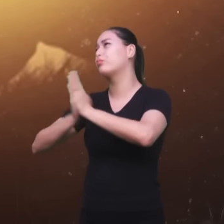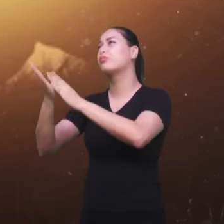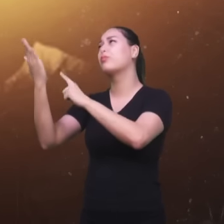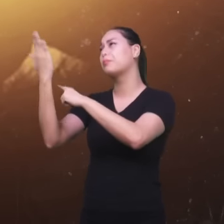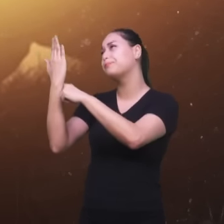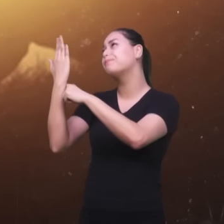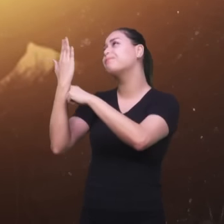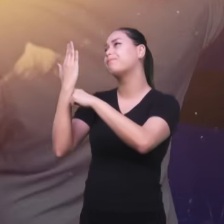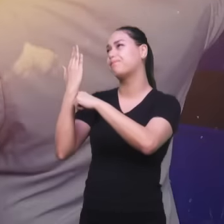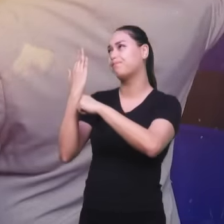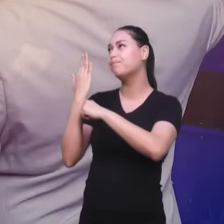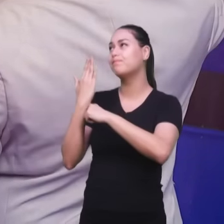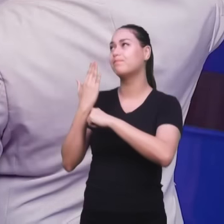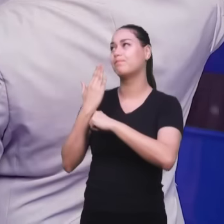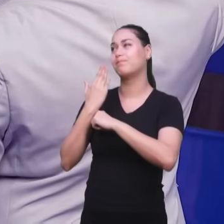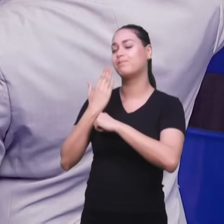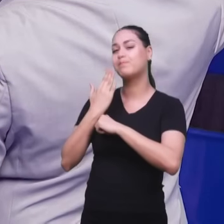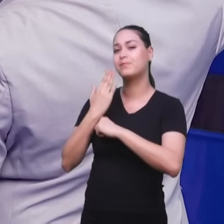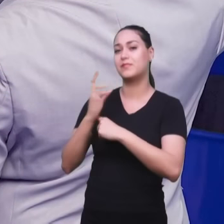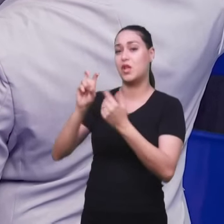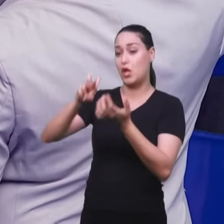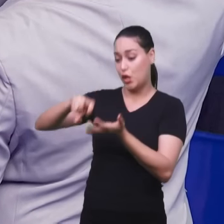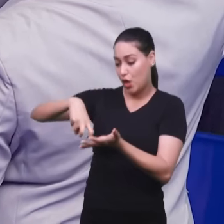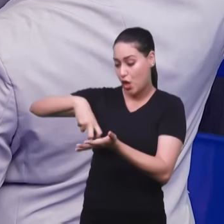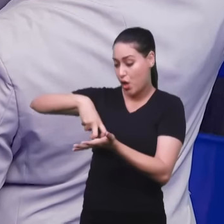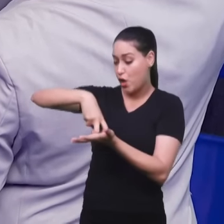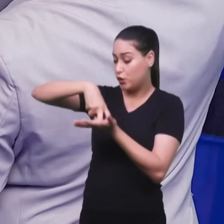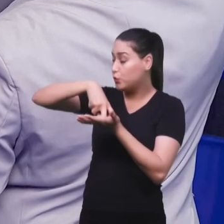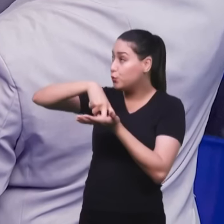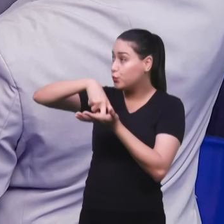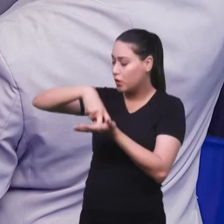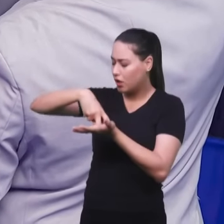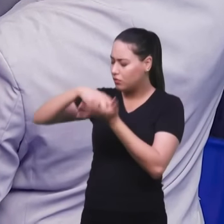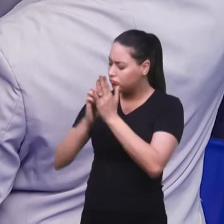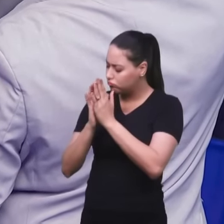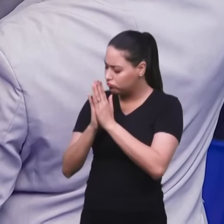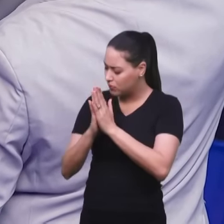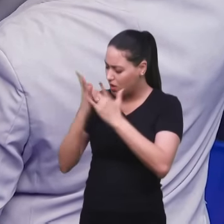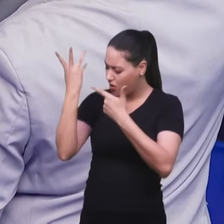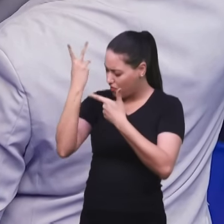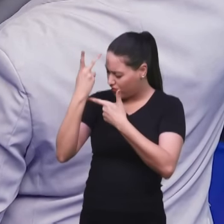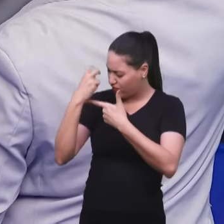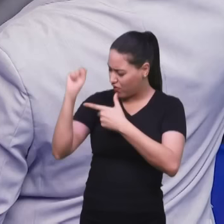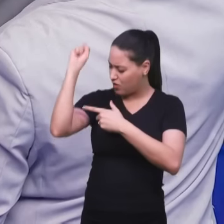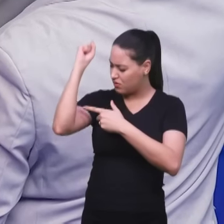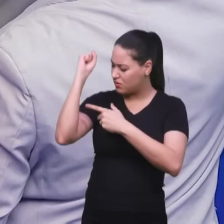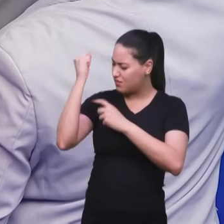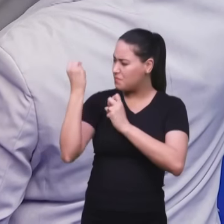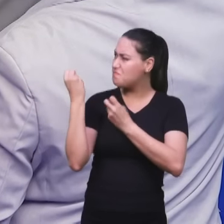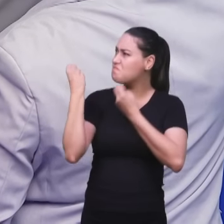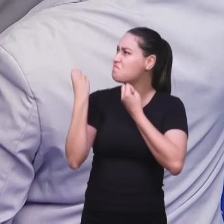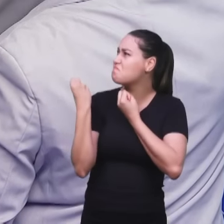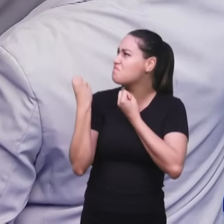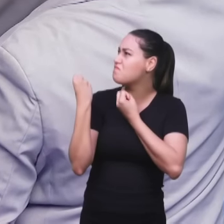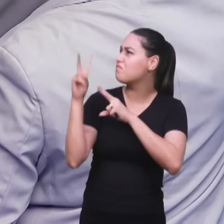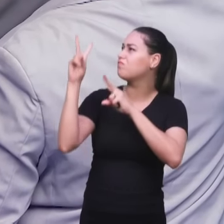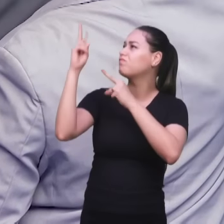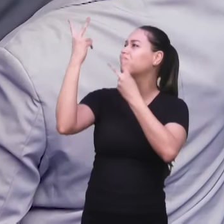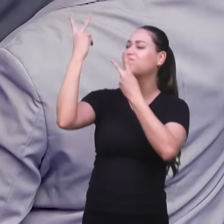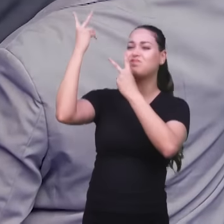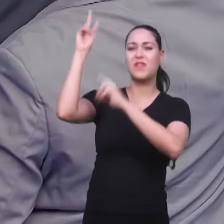E de joelhos Eu sou mais que vencedor